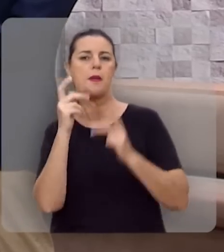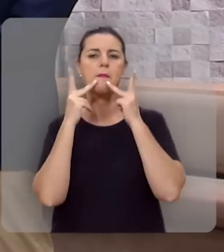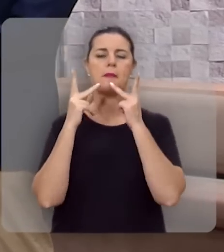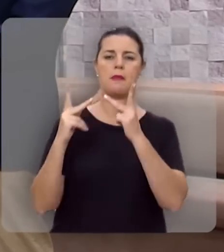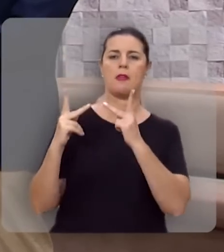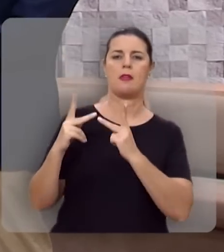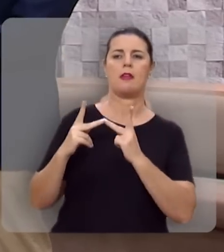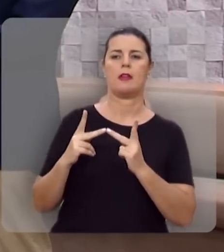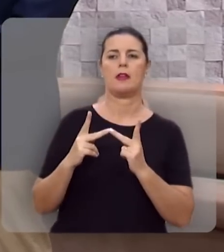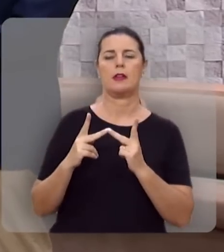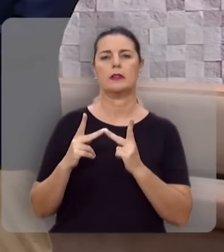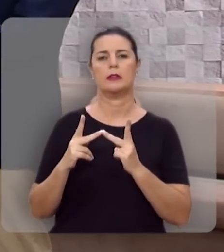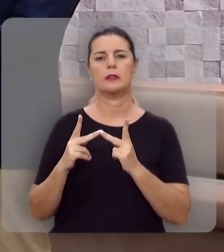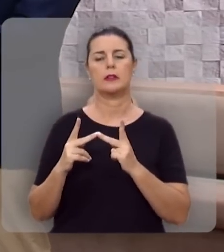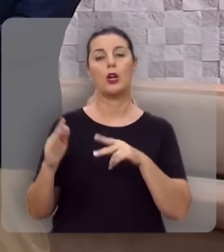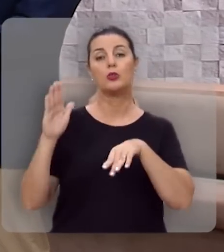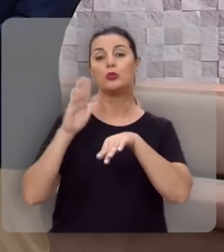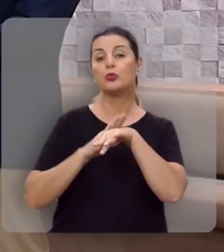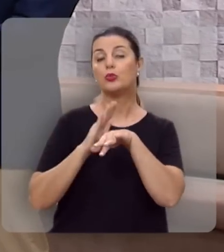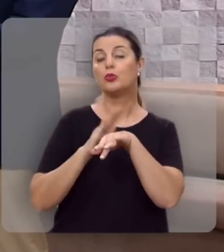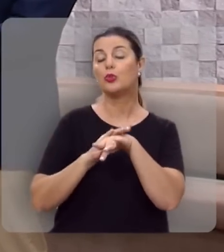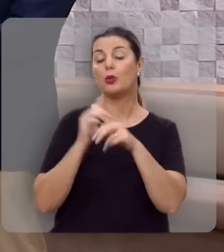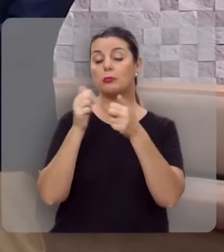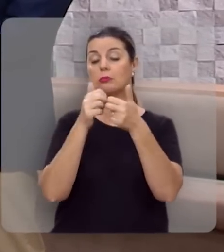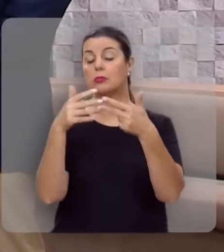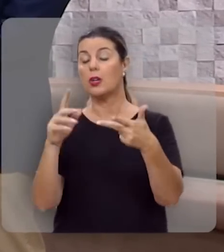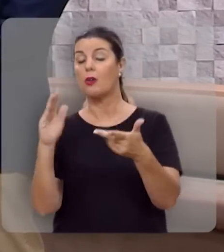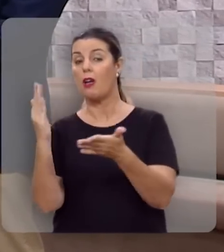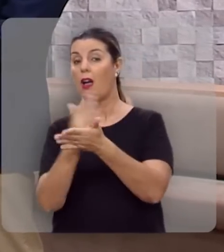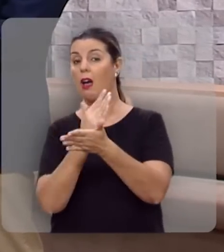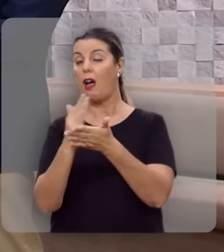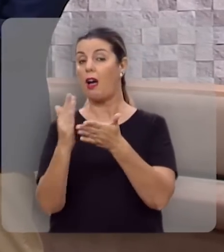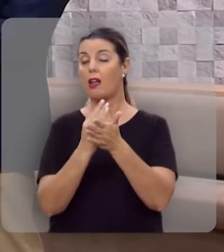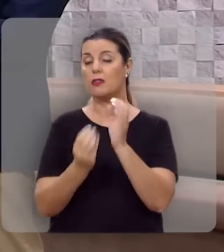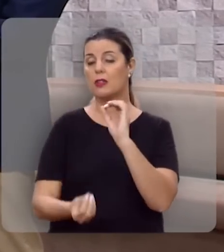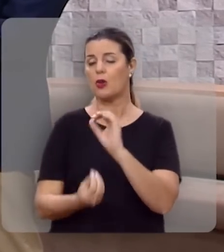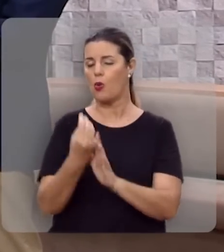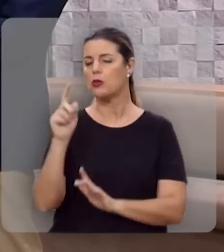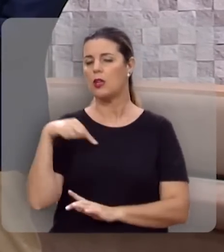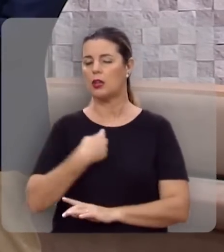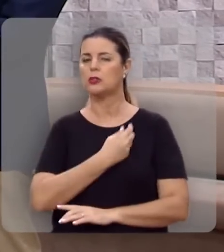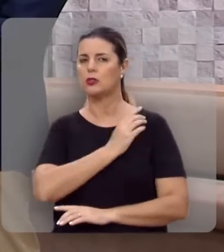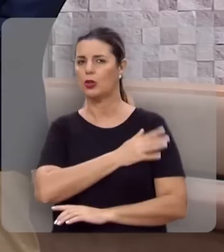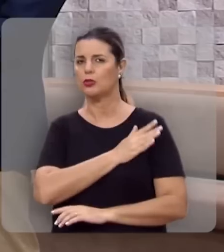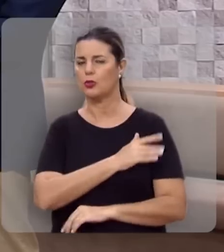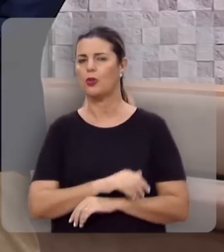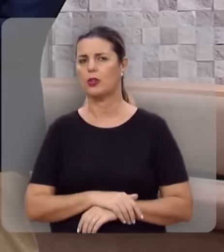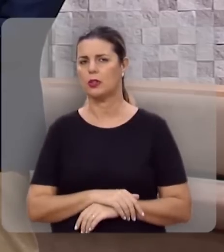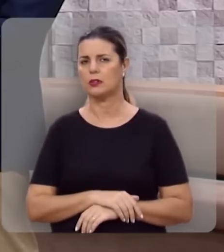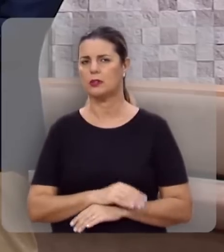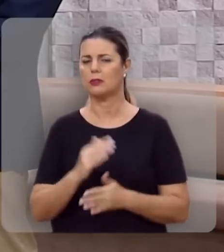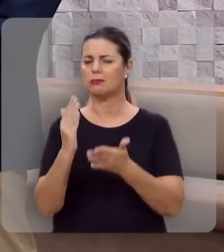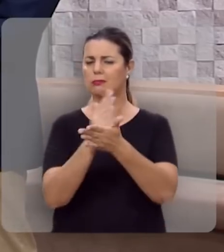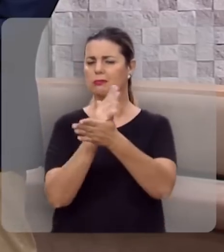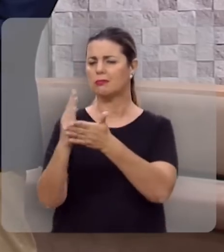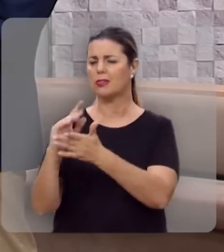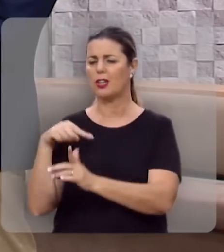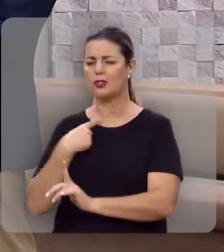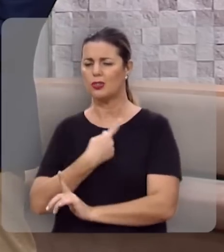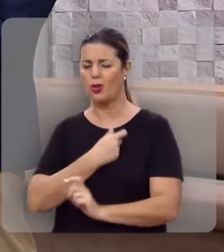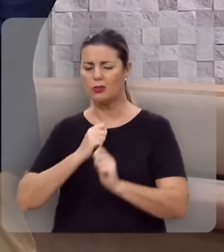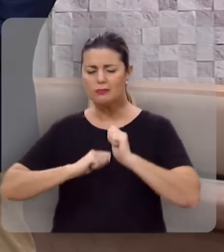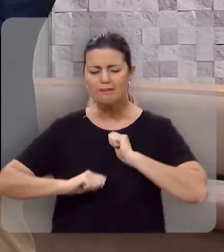uma mensagem como essa sobre algo que muitas vezes acomete o coração de todos nós, né? Como muitas vezes